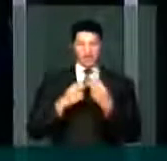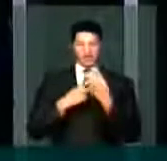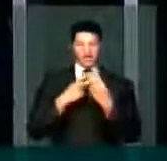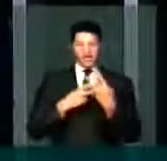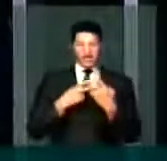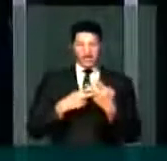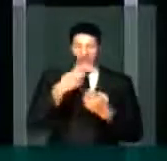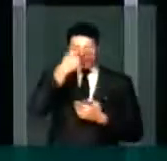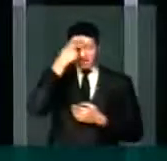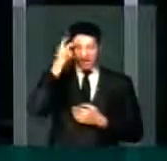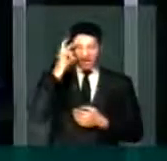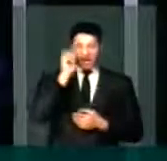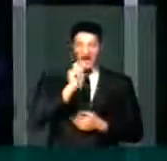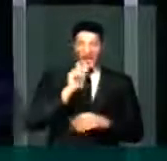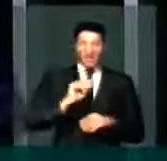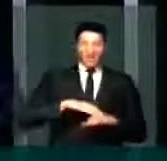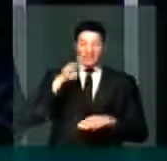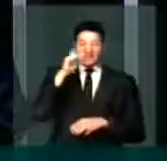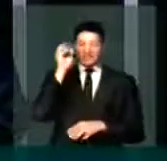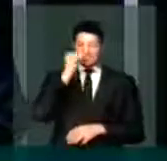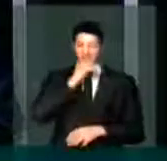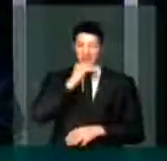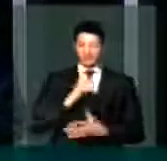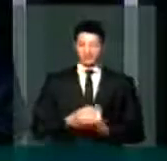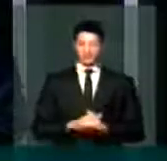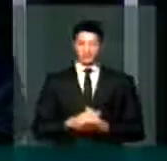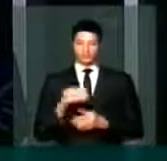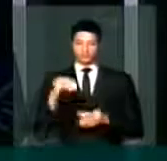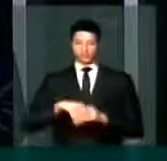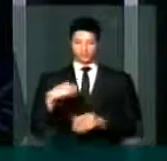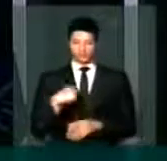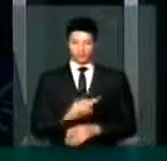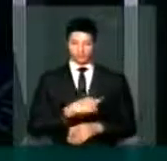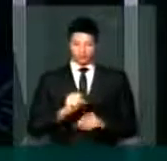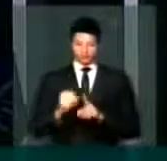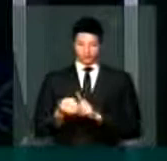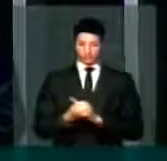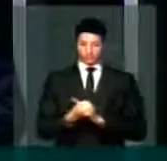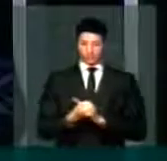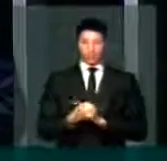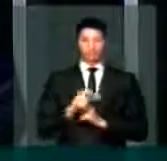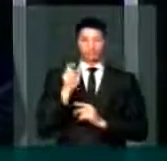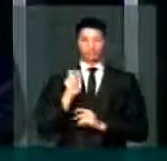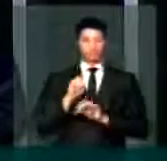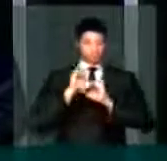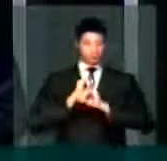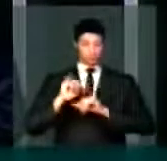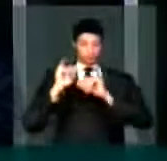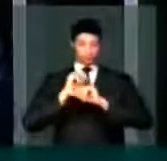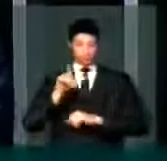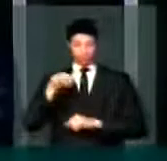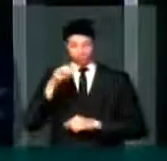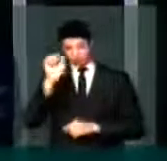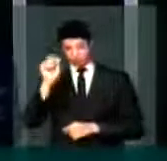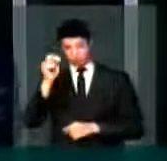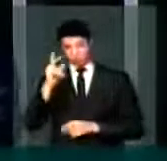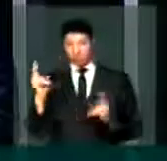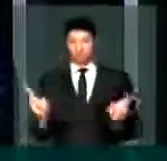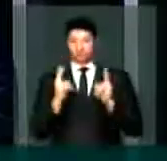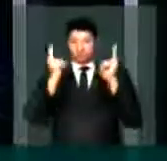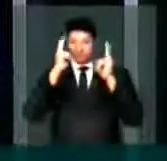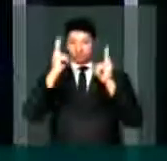viúvas, aqueles que são os mais fracos dentro da nossa sociedade. O que se dizia era que, numa